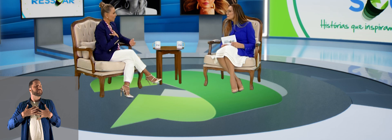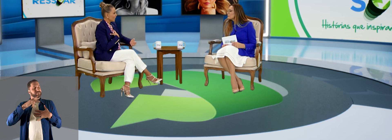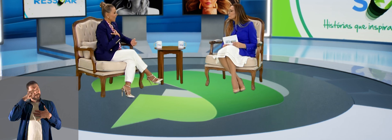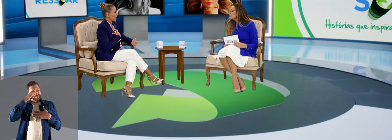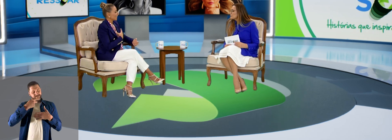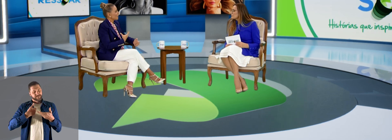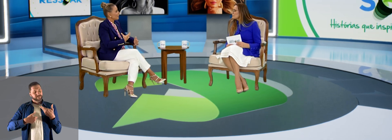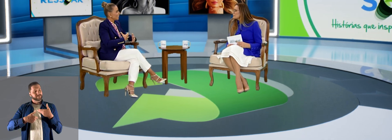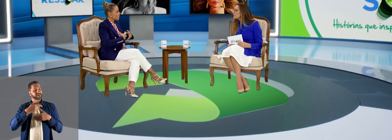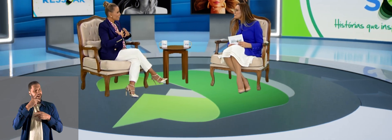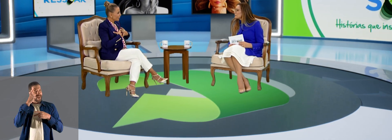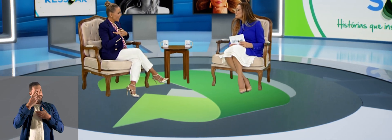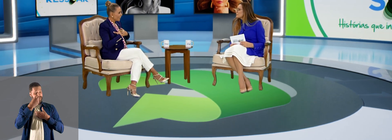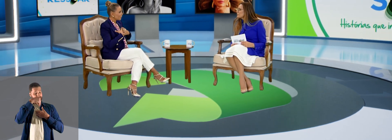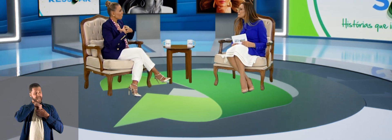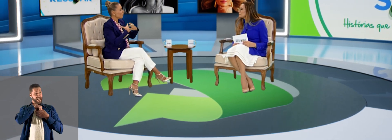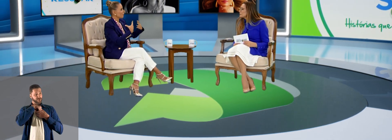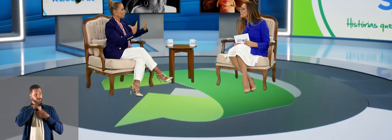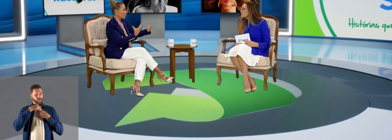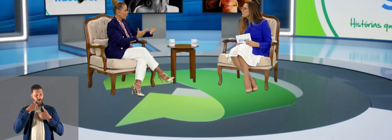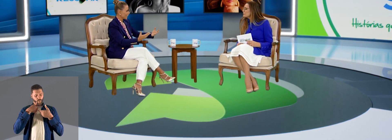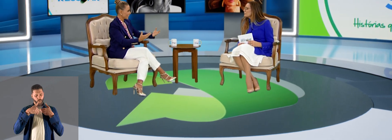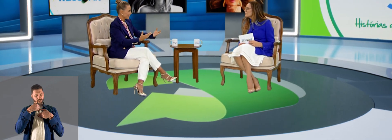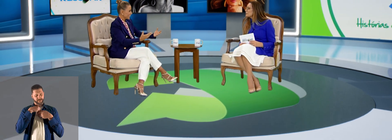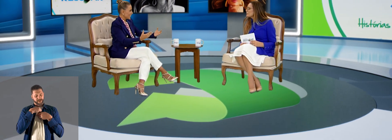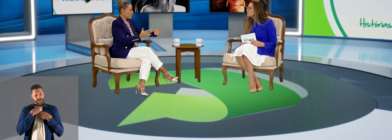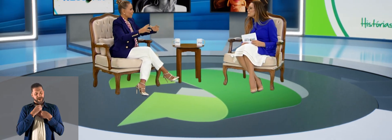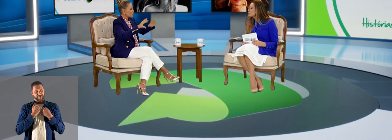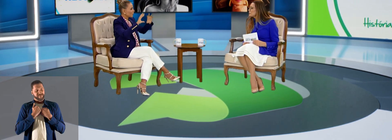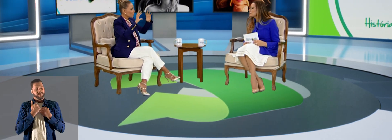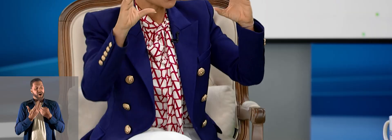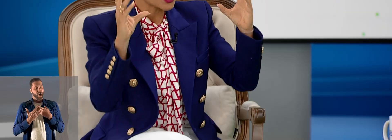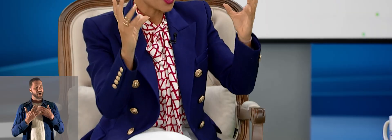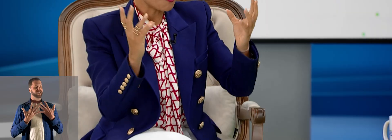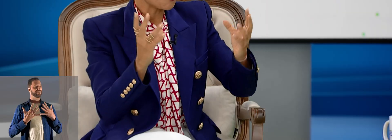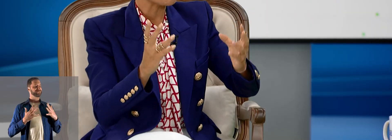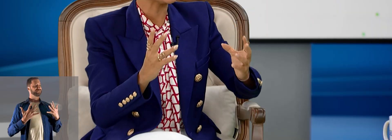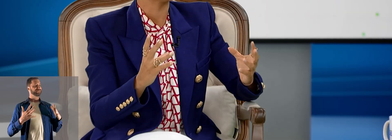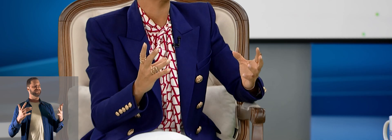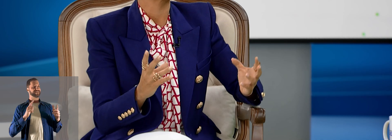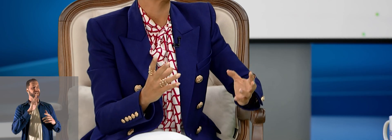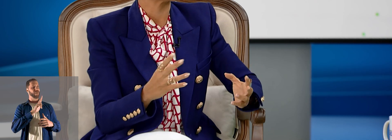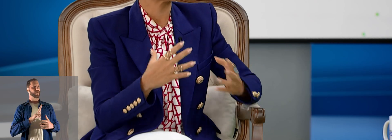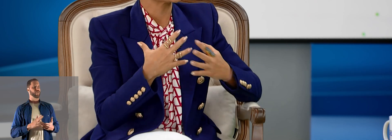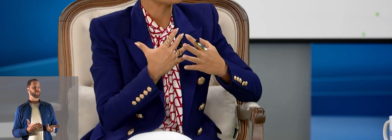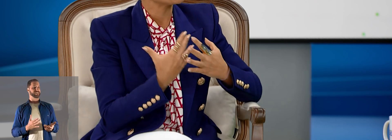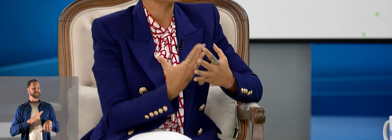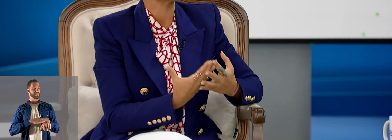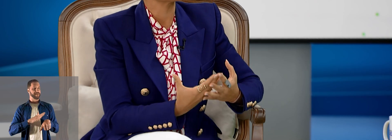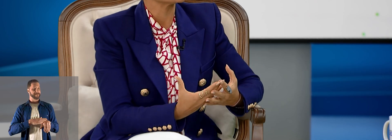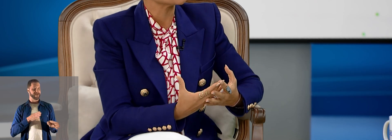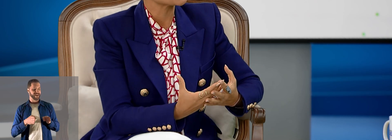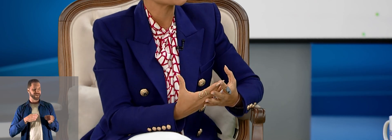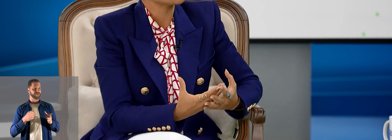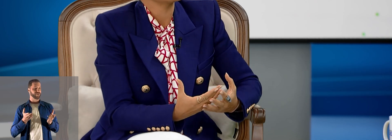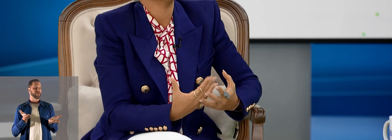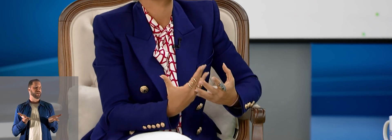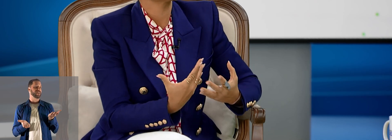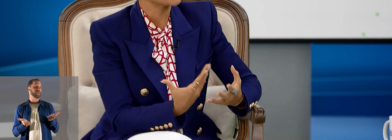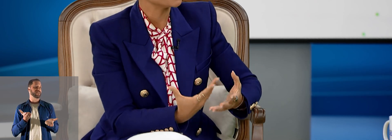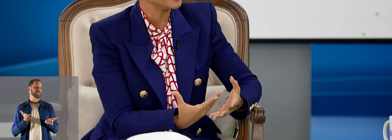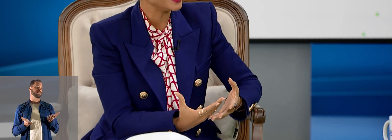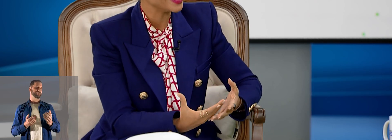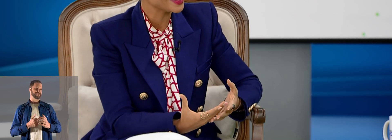cuidado é aquela beleza de dentro para fora para você ter o seu momento de ouro seu momento de luz